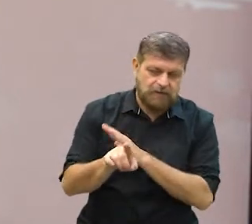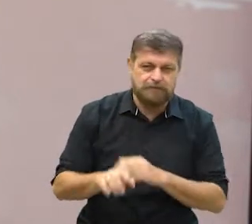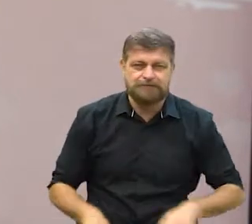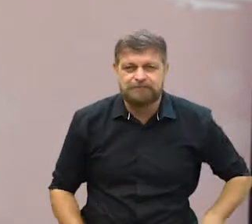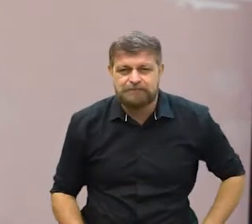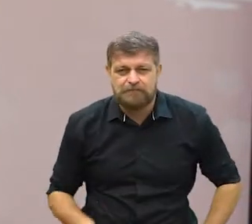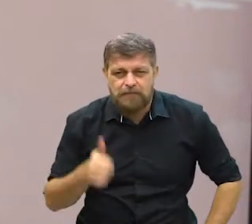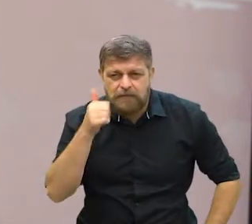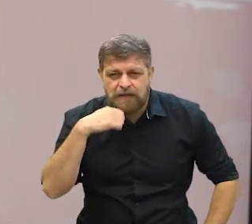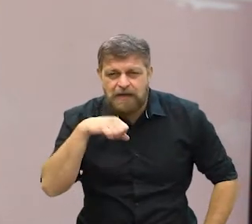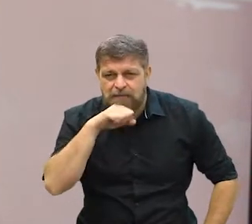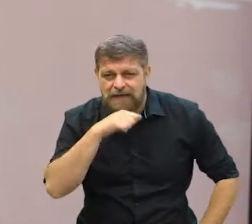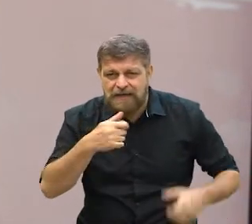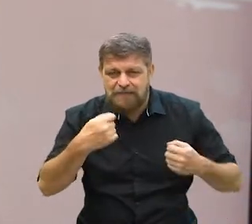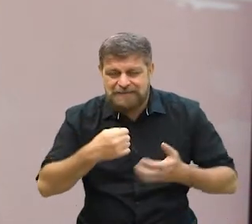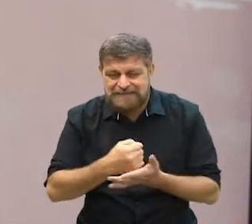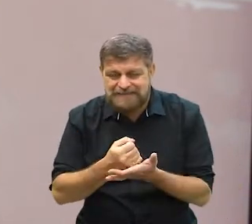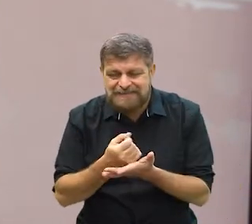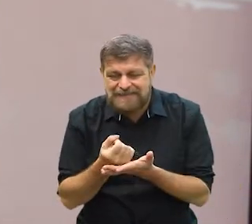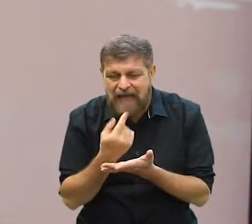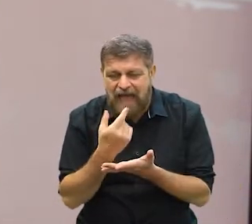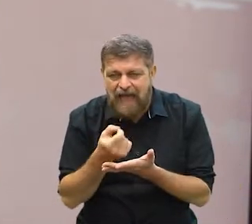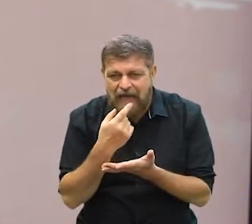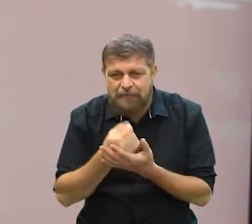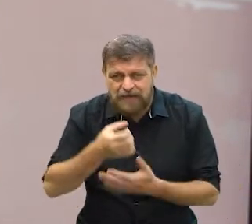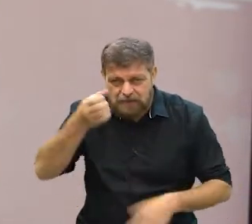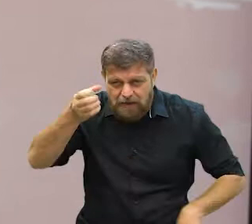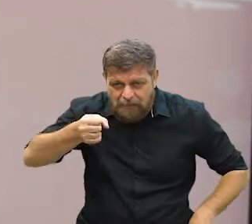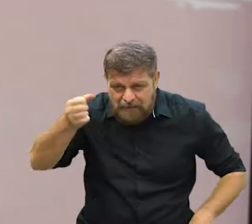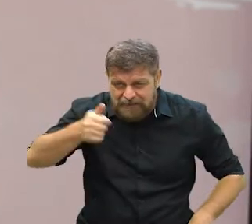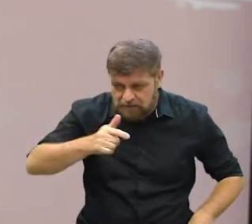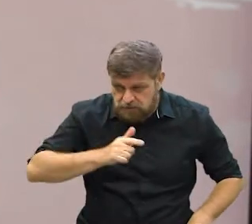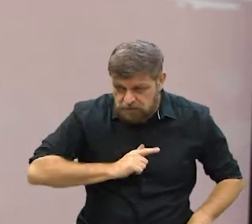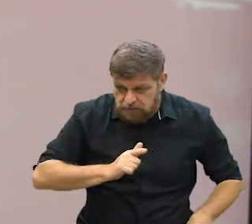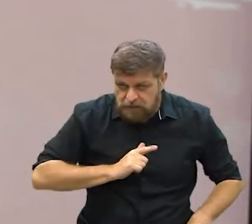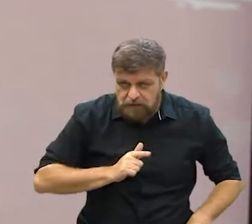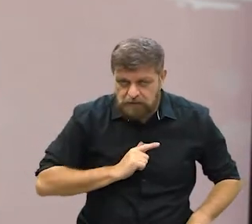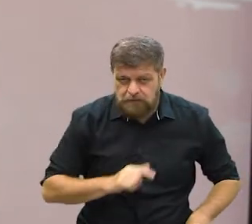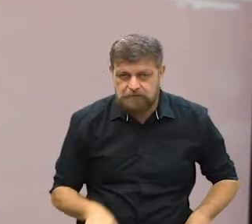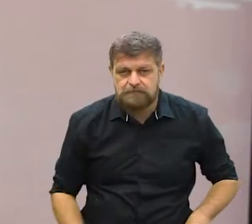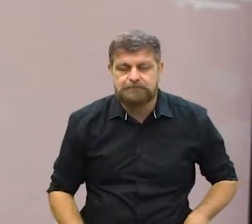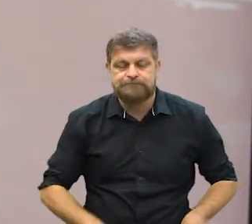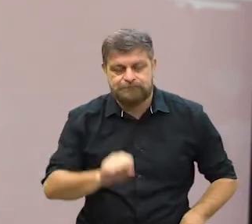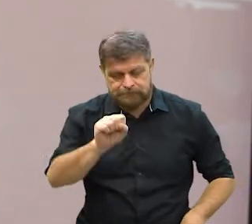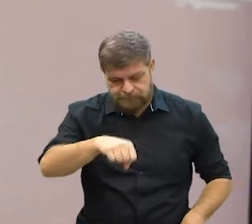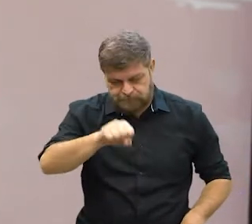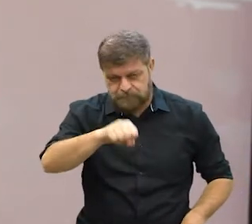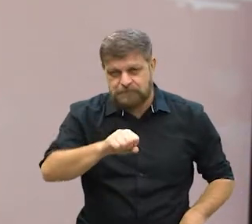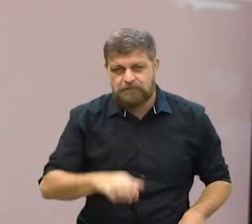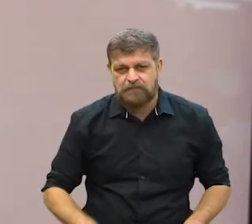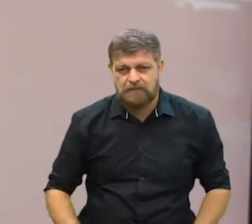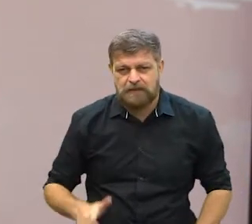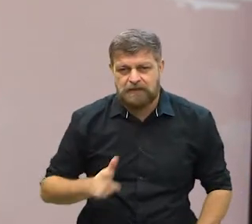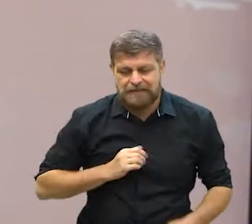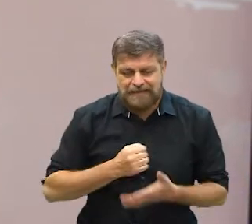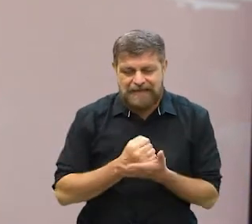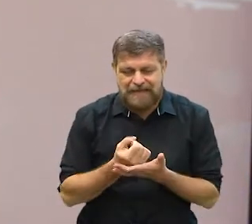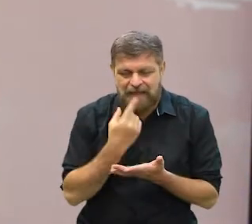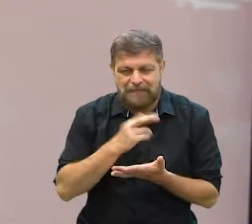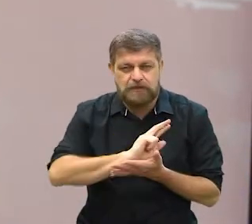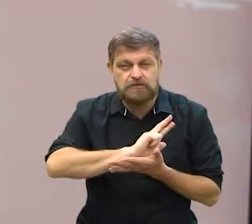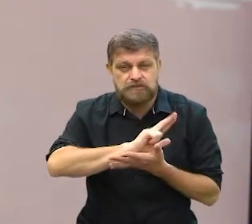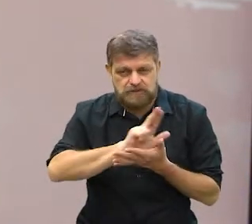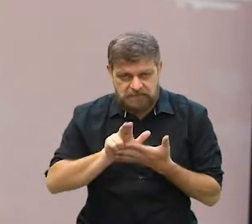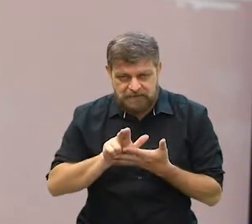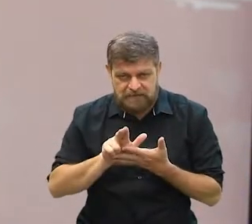sobre esse assunto, Tânia, mas antes eu queria te perguntar, voltando à amamentação, as mães que precisam tomar remédio para ter leite, existe